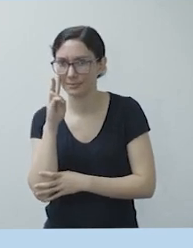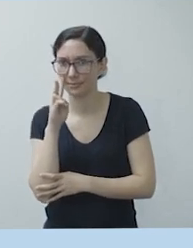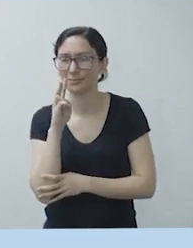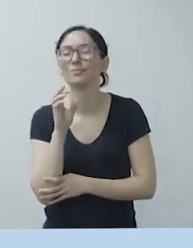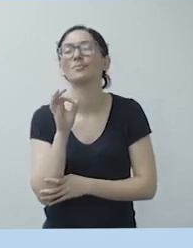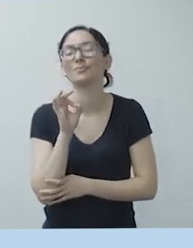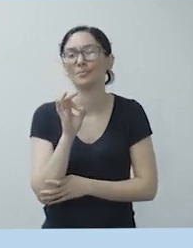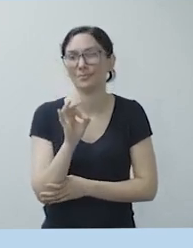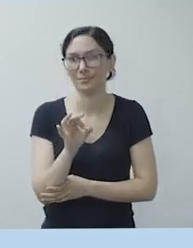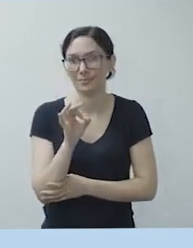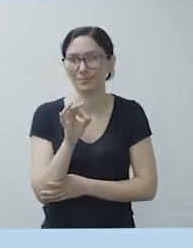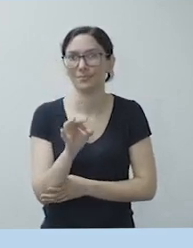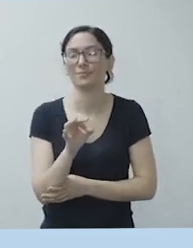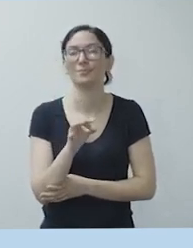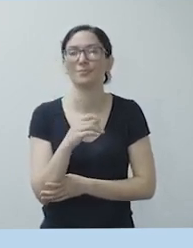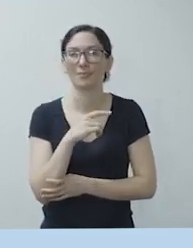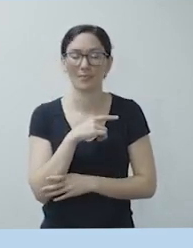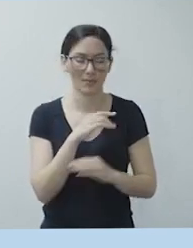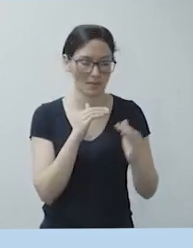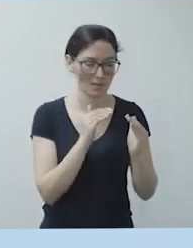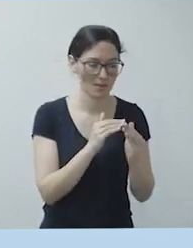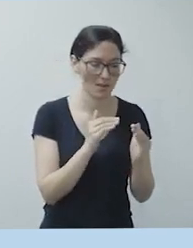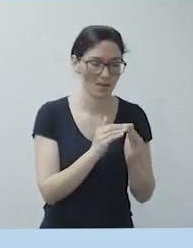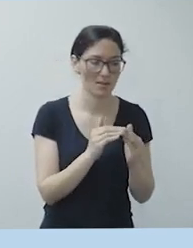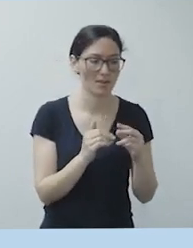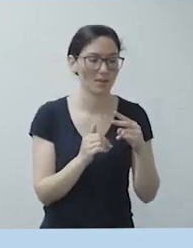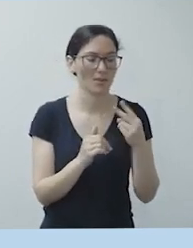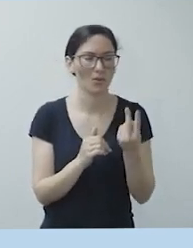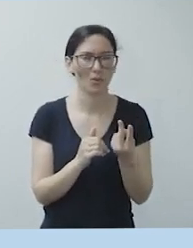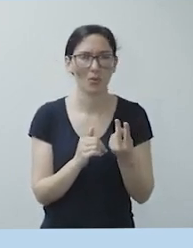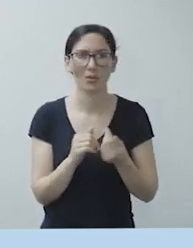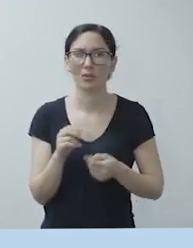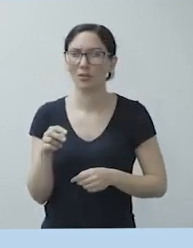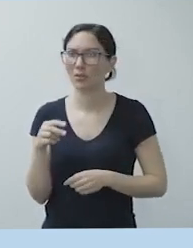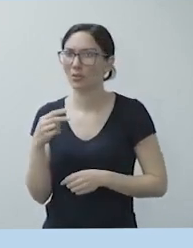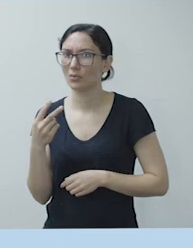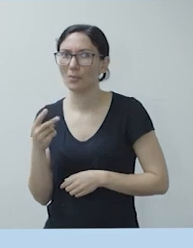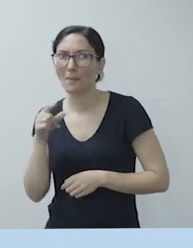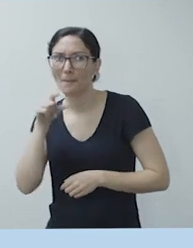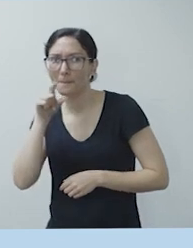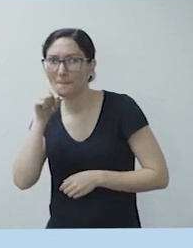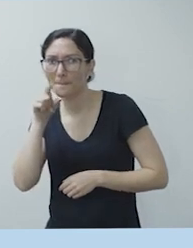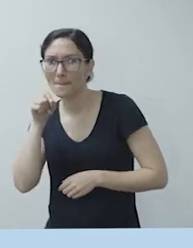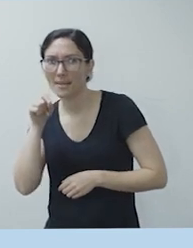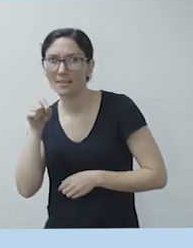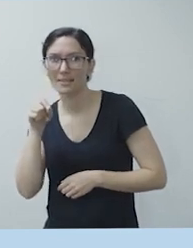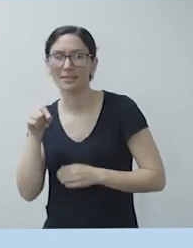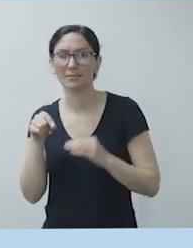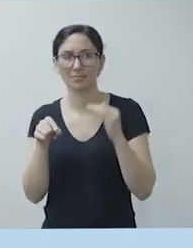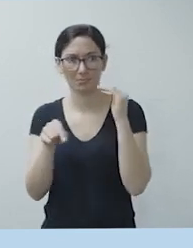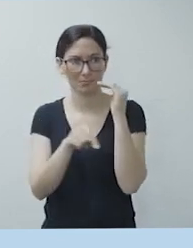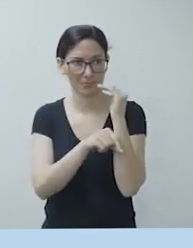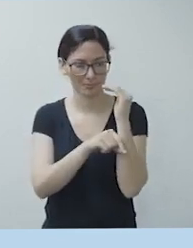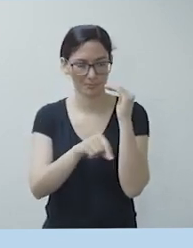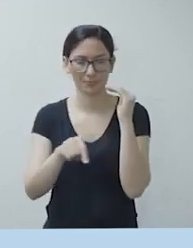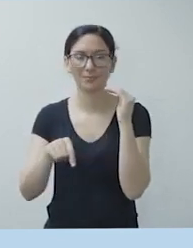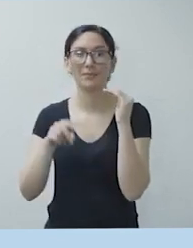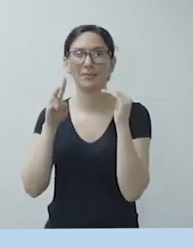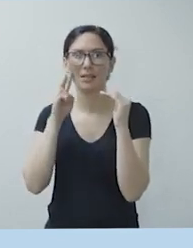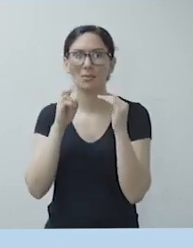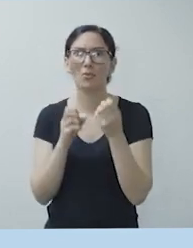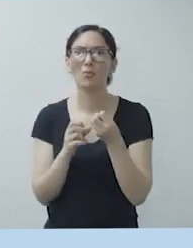foi isso? Tínhamos duas casinhas, dois passarinhos em cada casinha. Qual era o total de